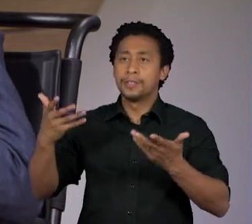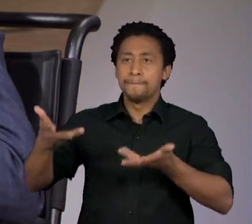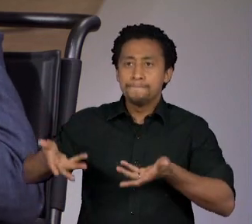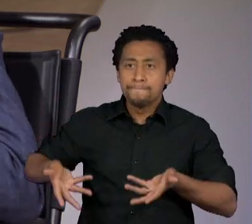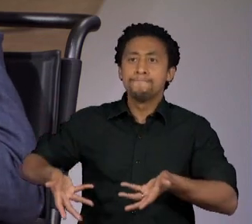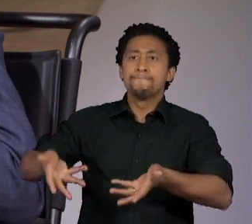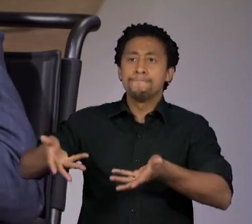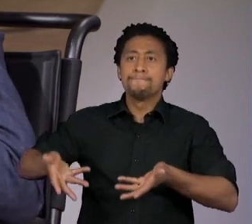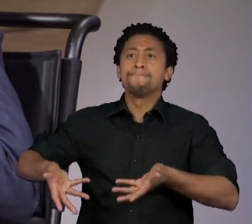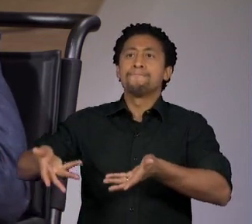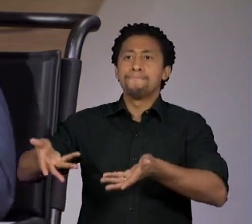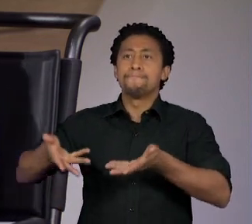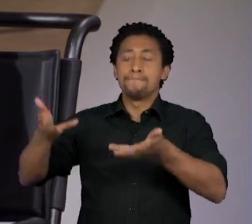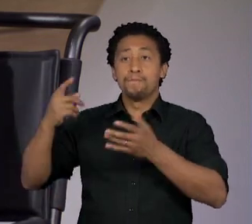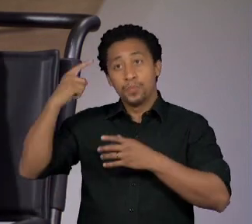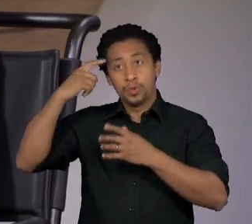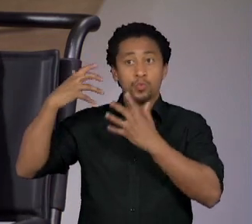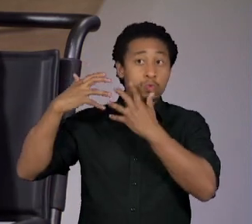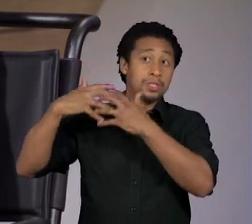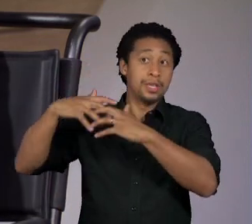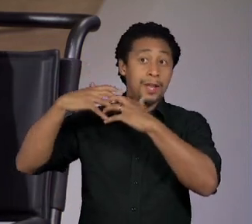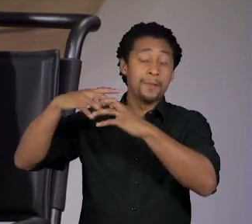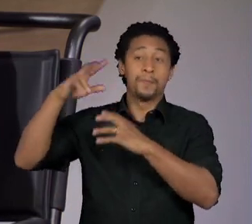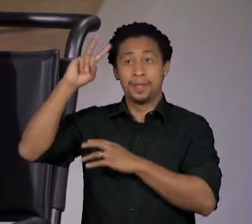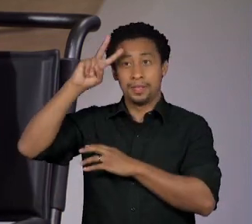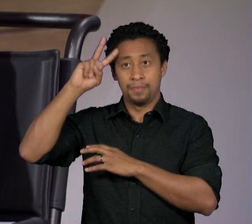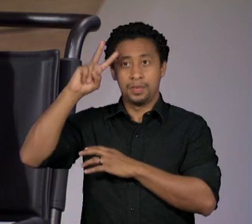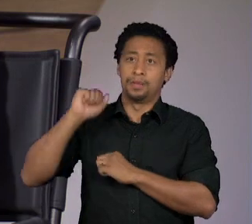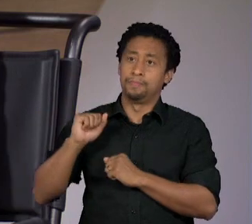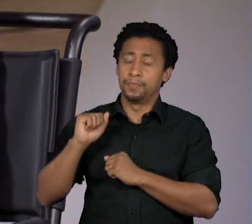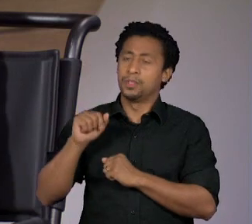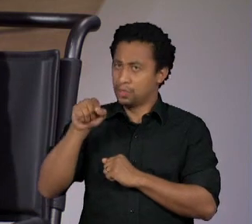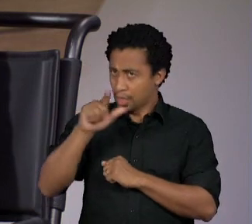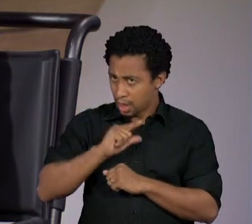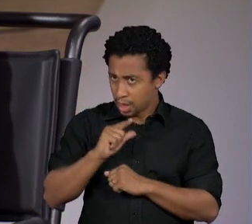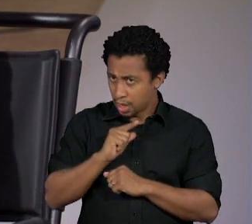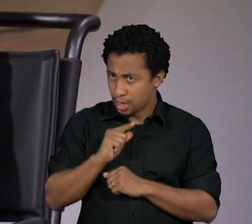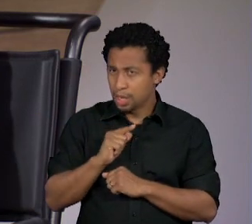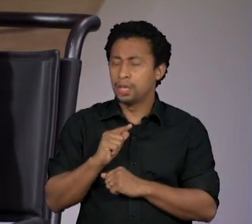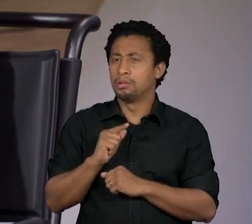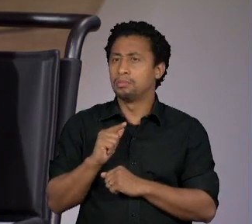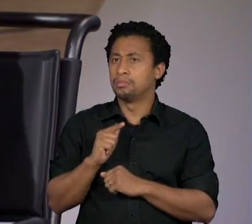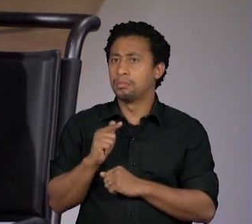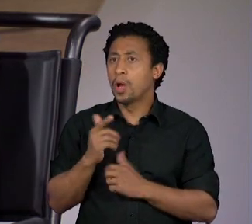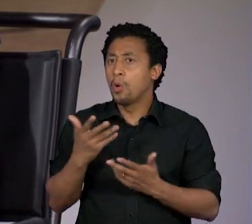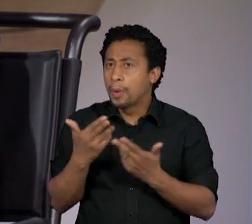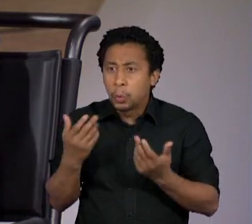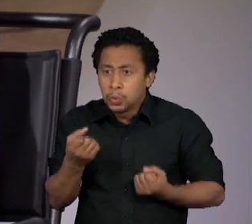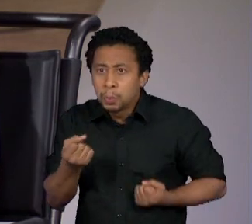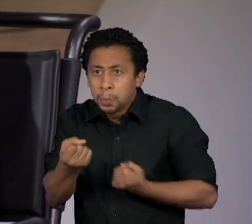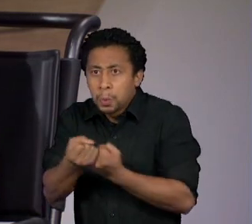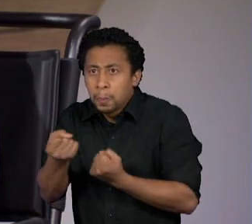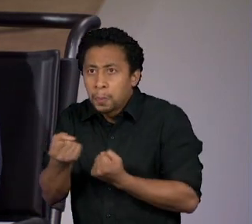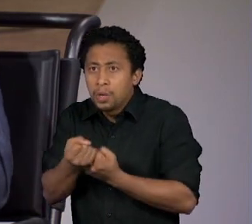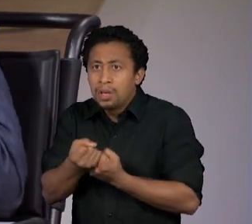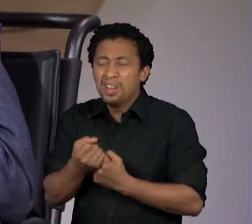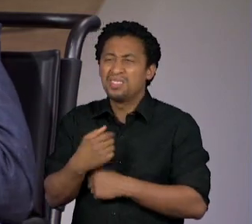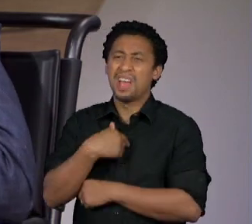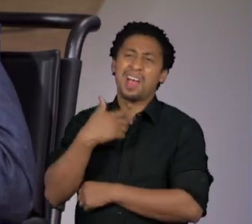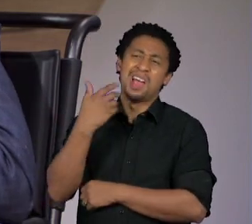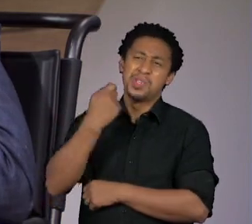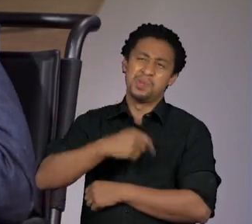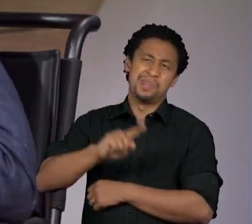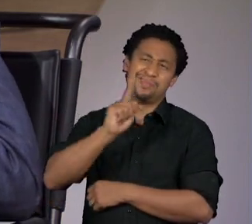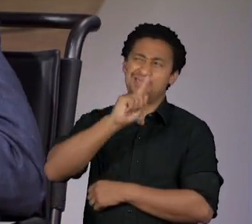essa informação. Se você tem um auxílio, um dispositivo que vai fazer esse papel, é natural que você não guarde